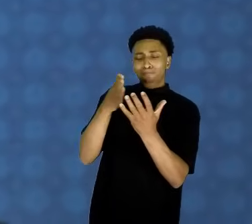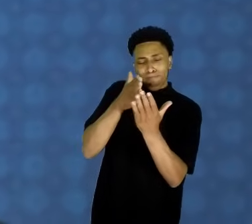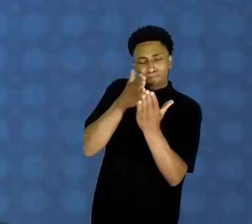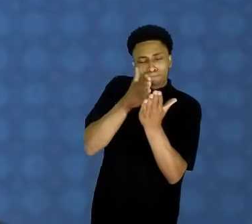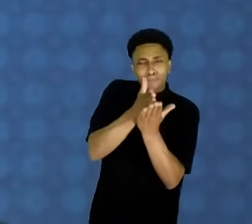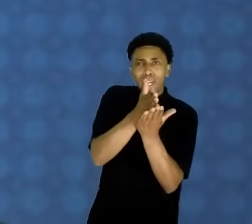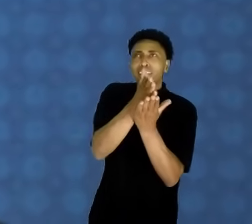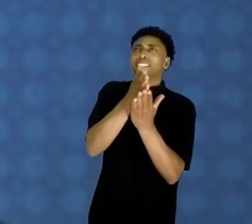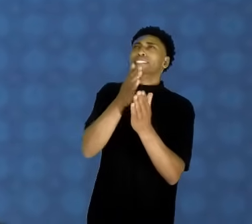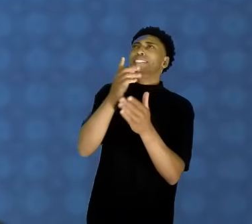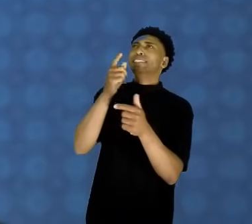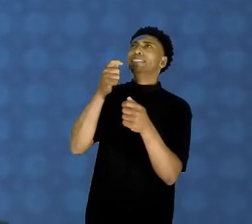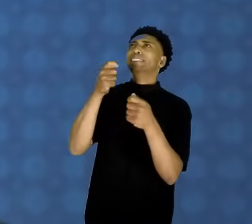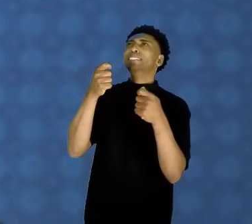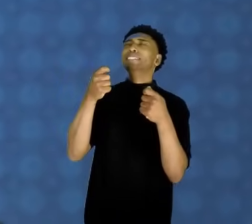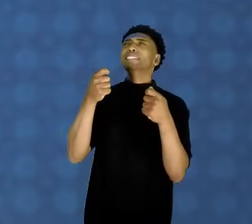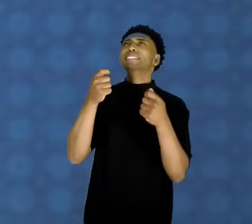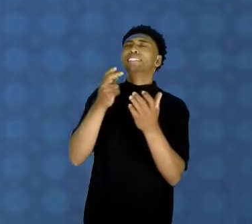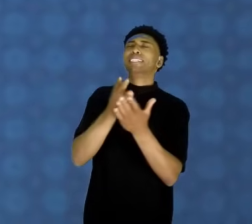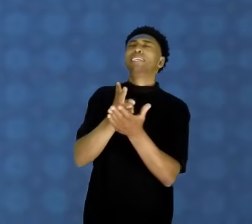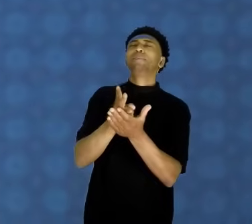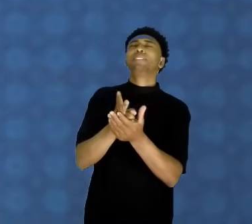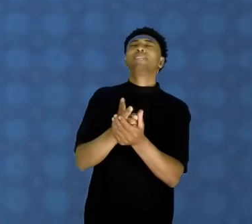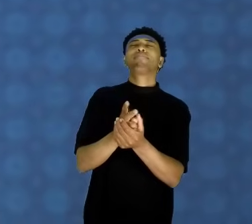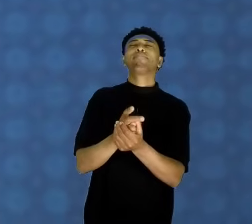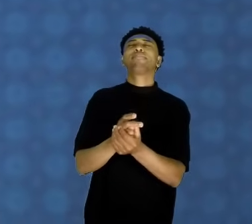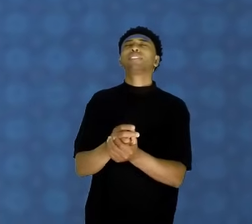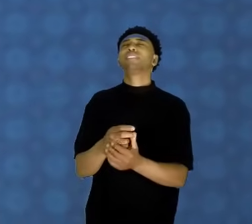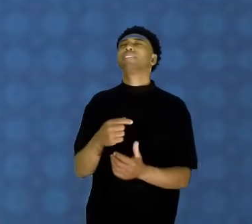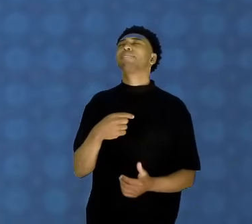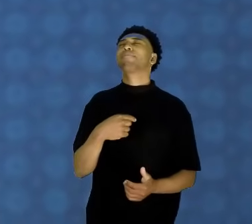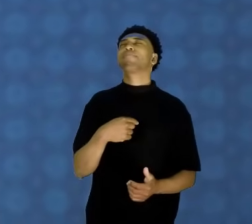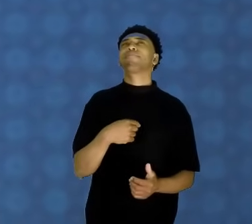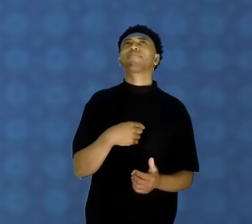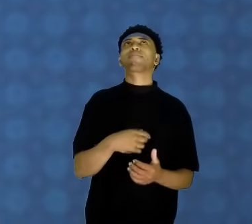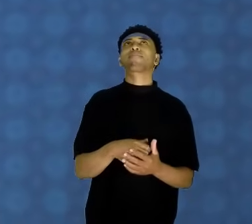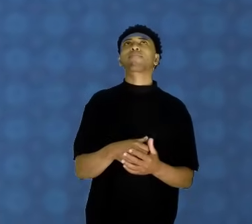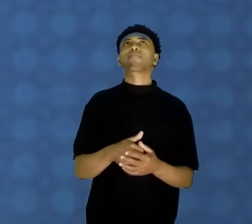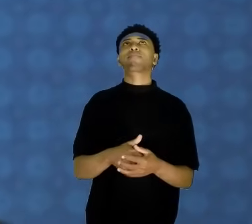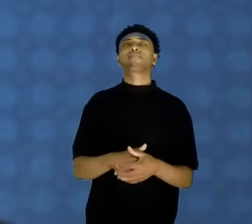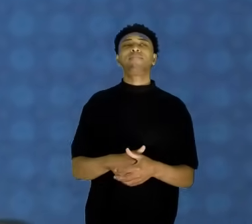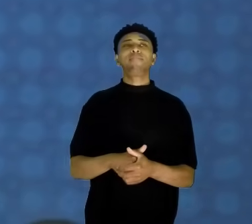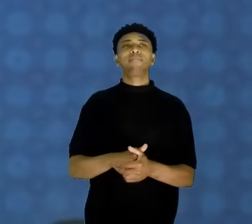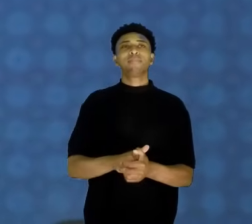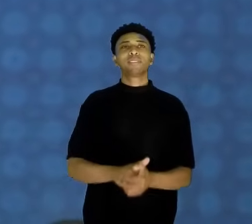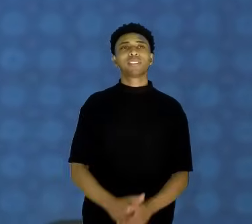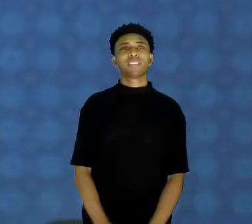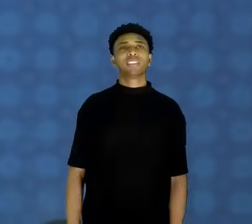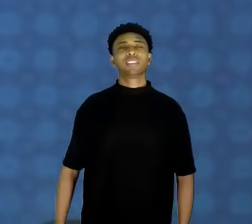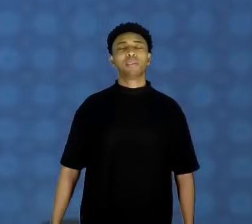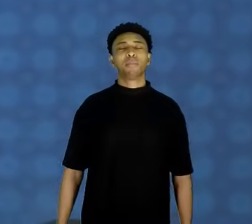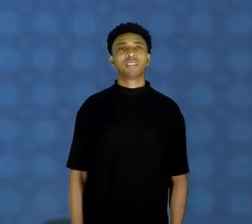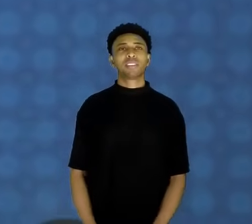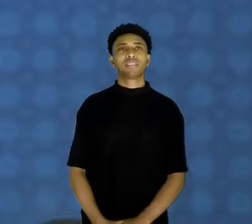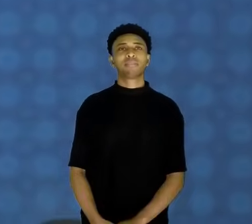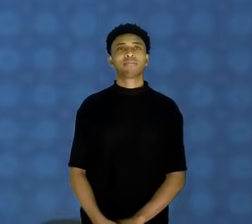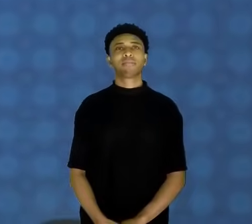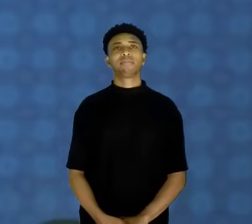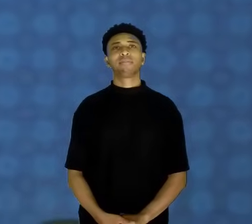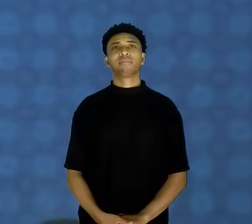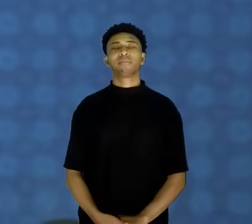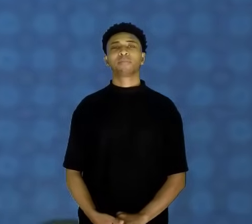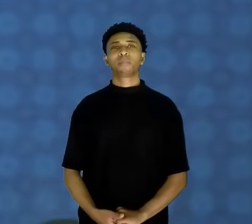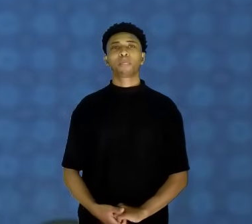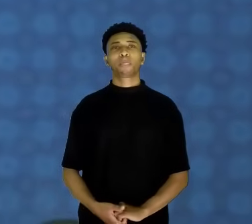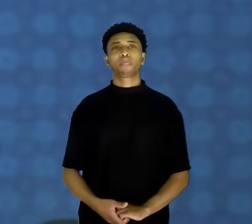as formas, mas eu me recuso. Eu me recuso, eu sei que o Senhor está me repreendendo. Eu sei que eu não mereço. Eu sei que eu não mereço, eu sei que eu